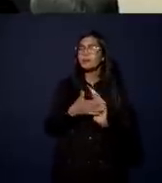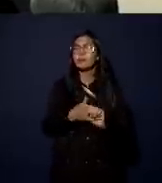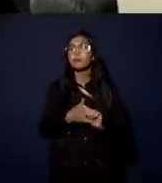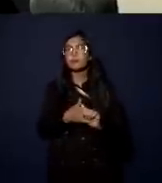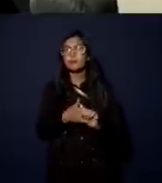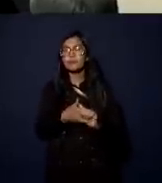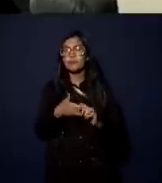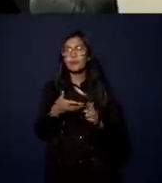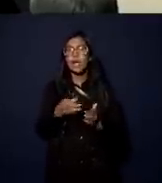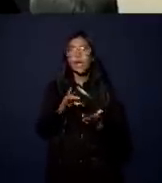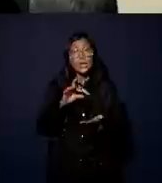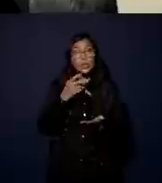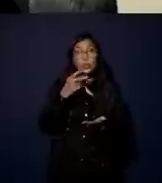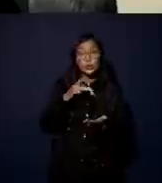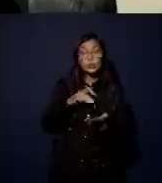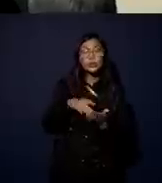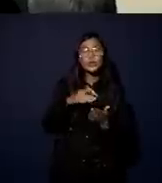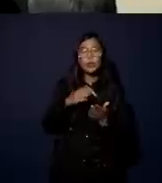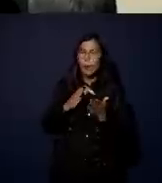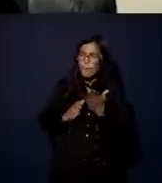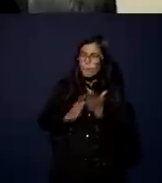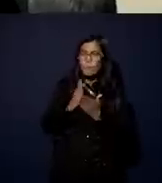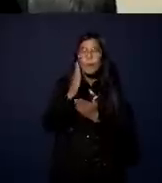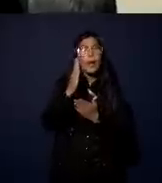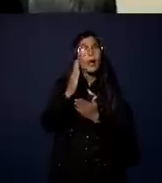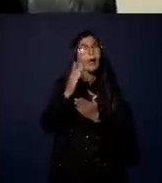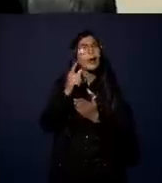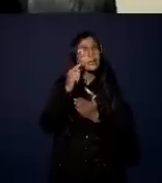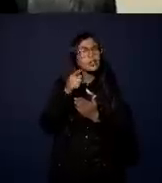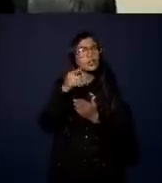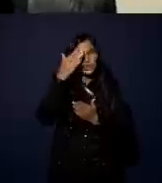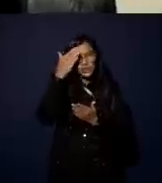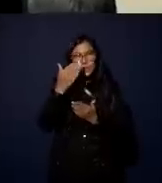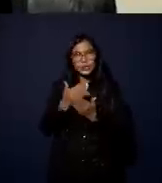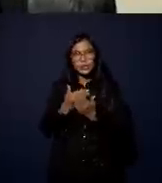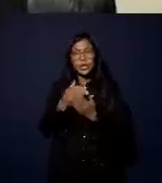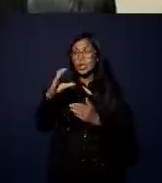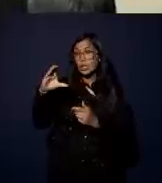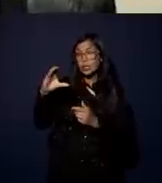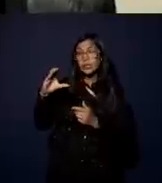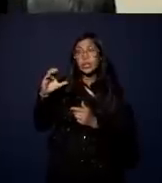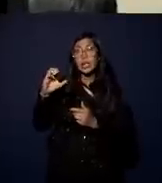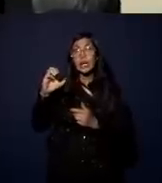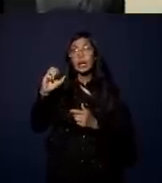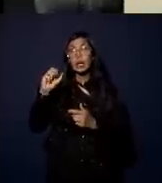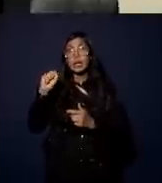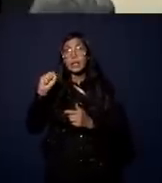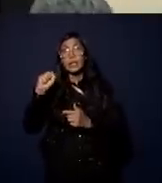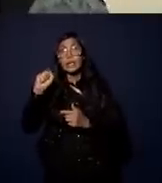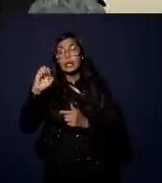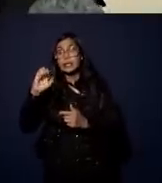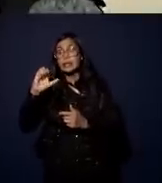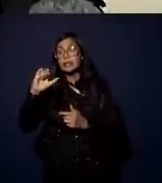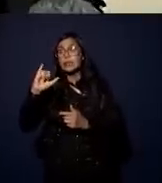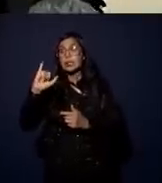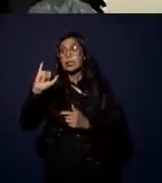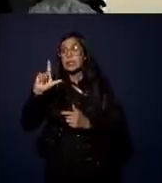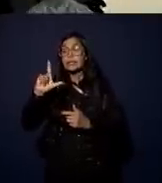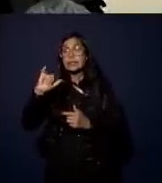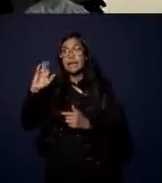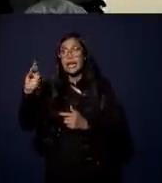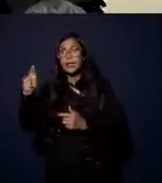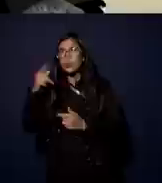de fato o mercado é gigantesco nós não fazemos crédito para célula ainda então foi uma opção a gente tinha